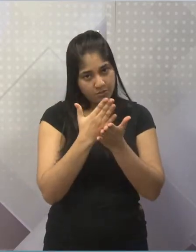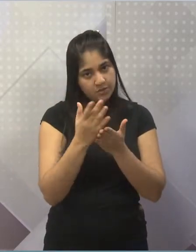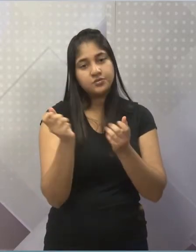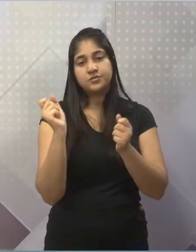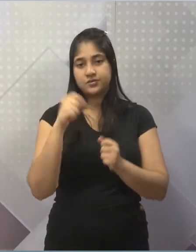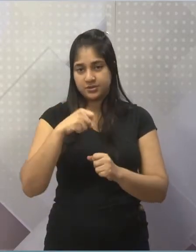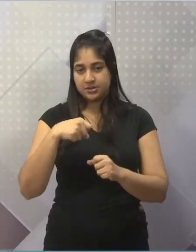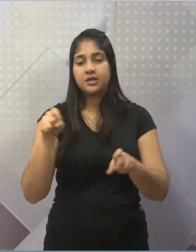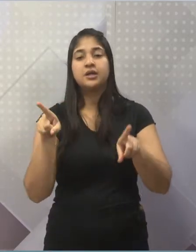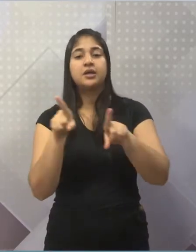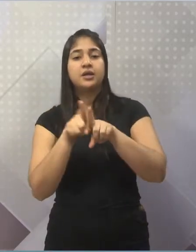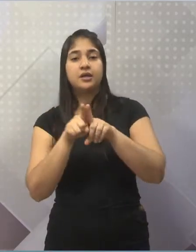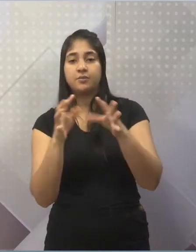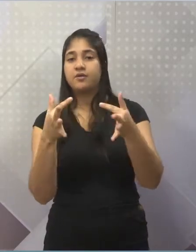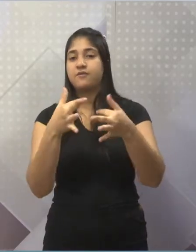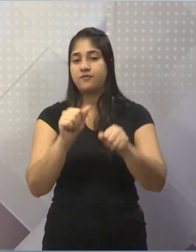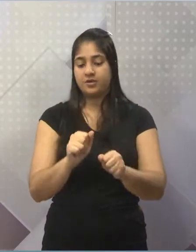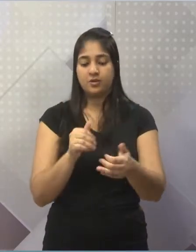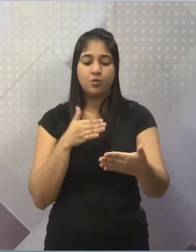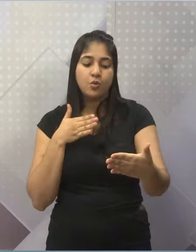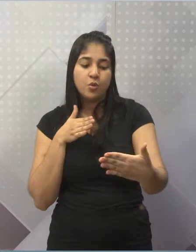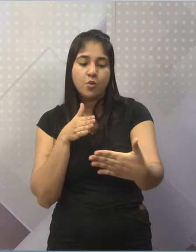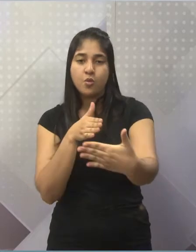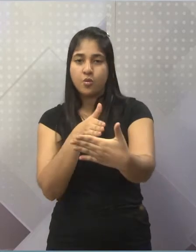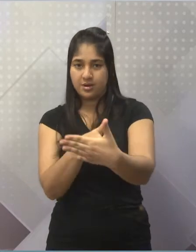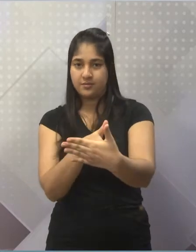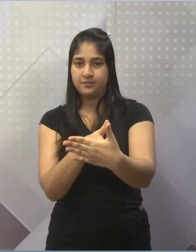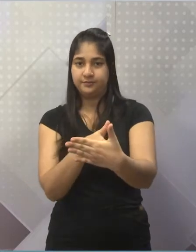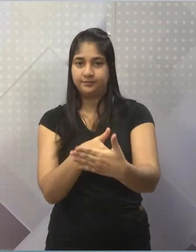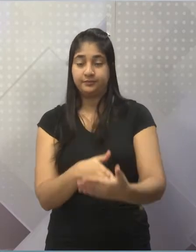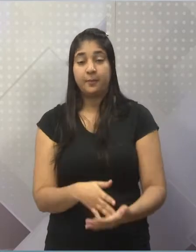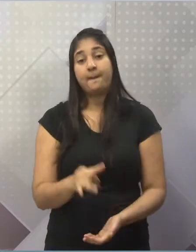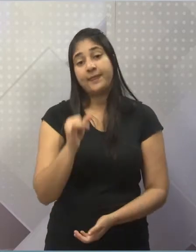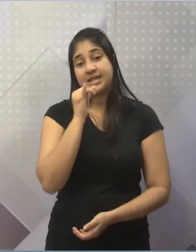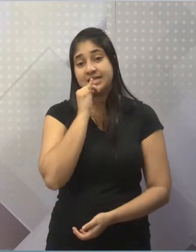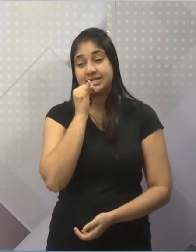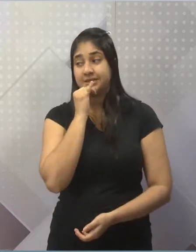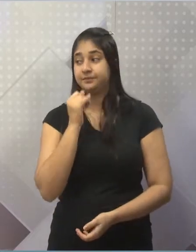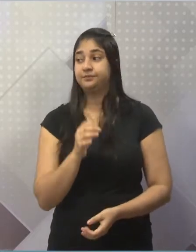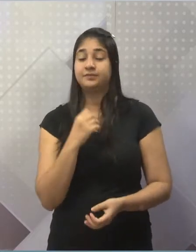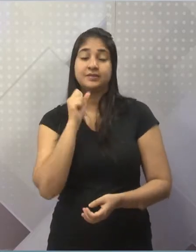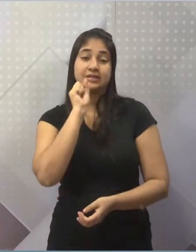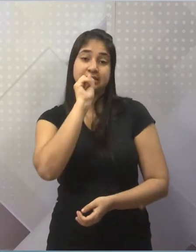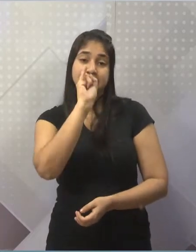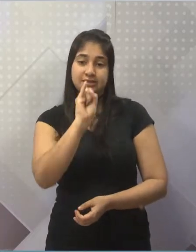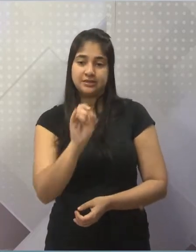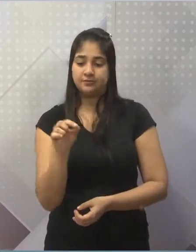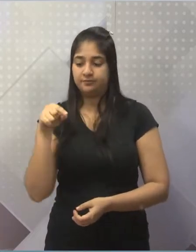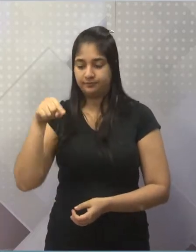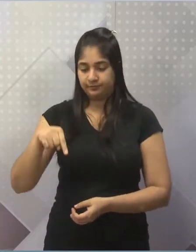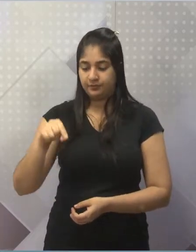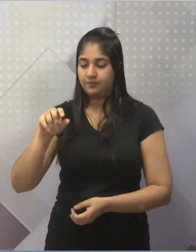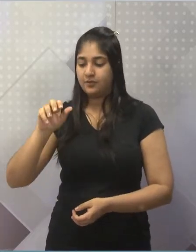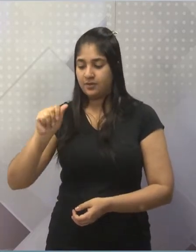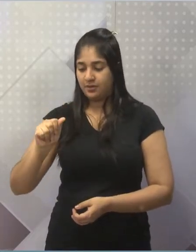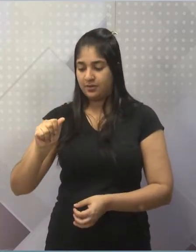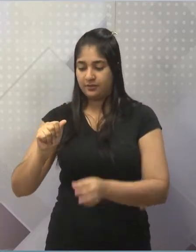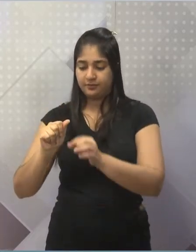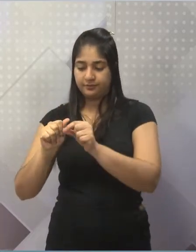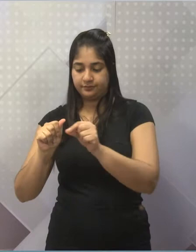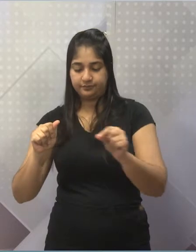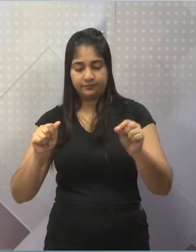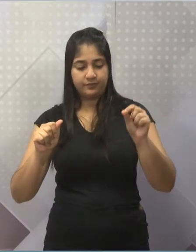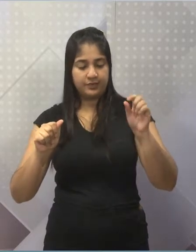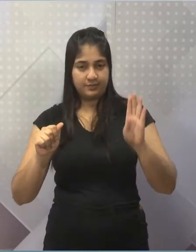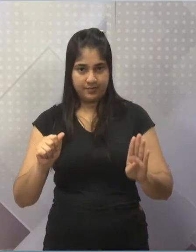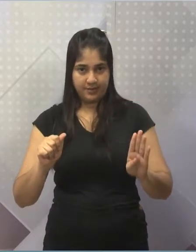termina, certo? Se eu tenho aqui um segmento A, B, se eu